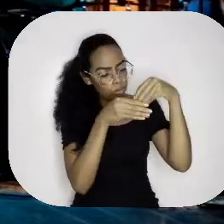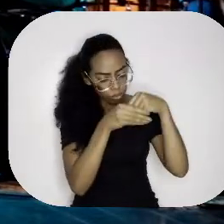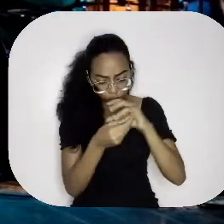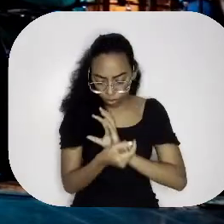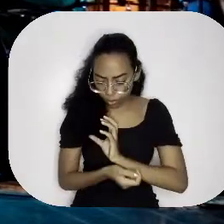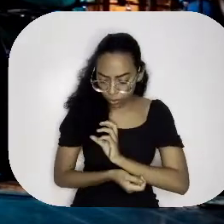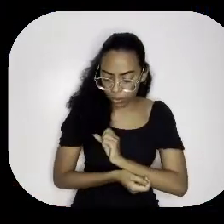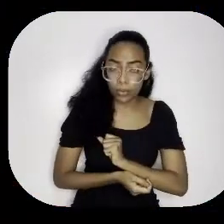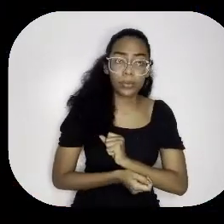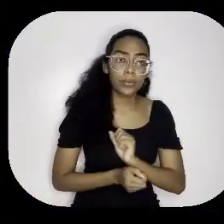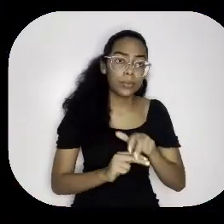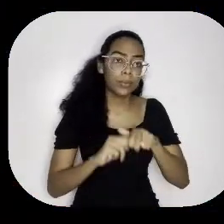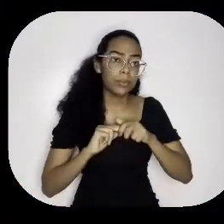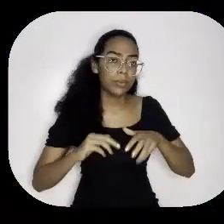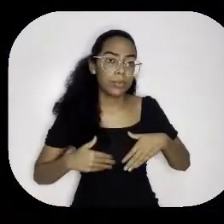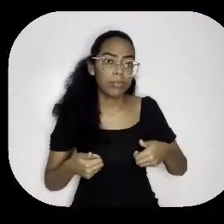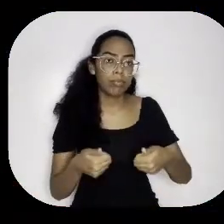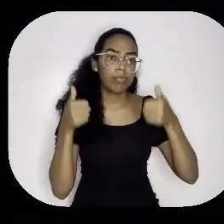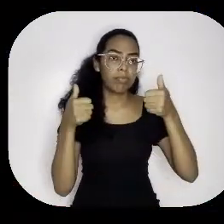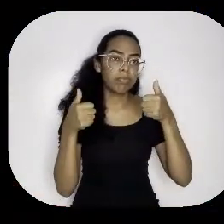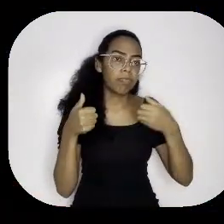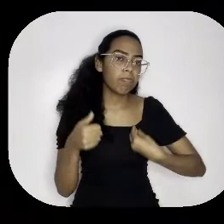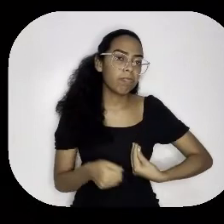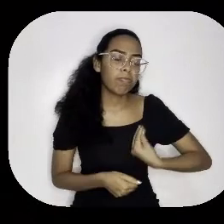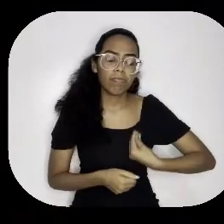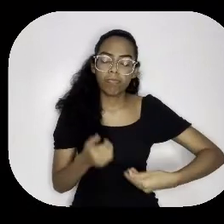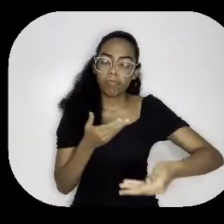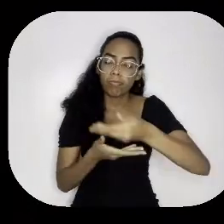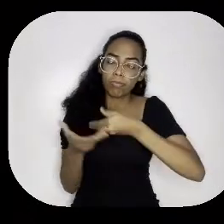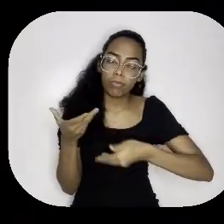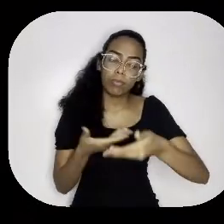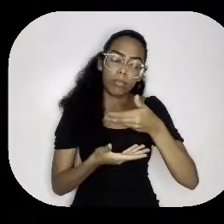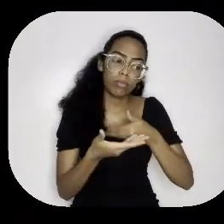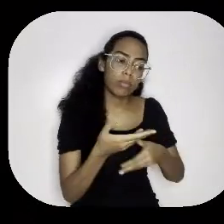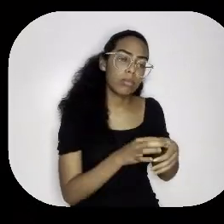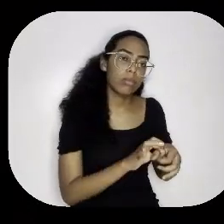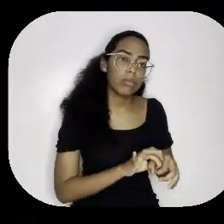luz. Eu vim só pra compartilhar,